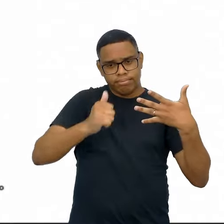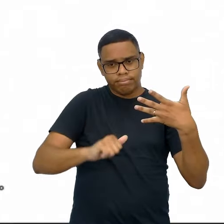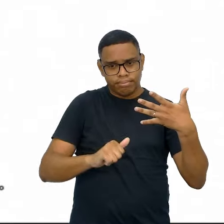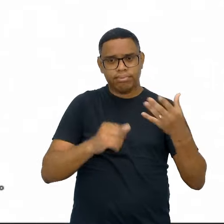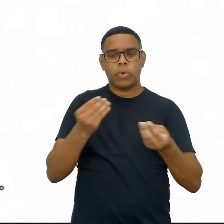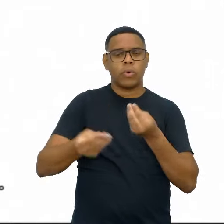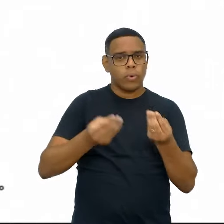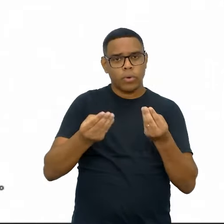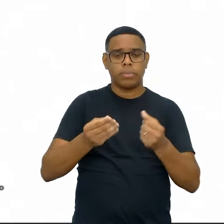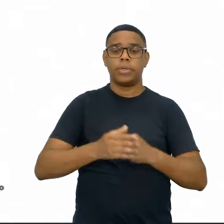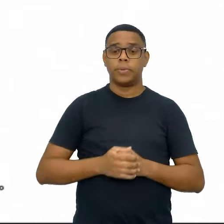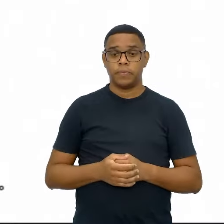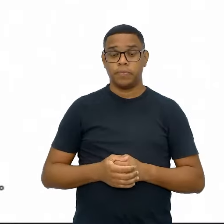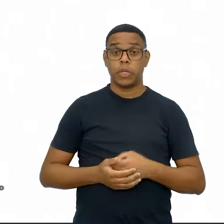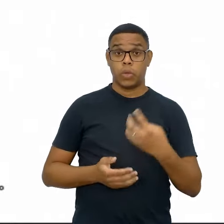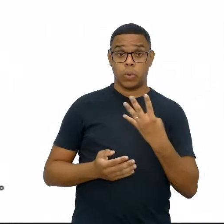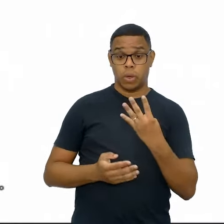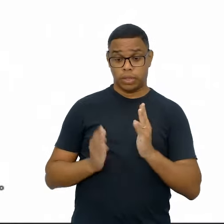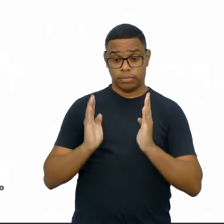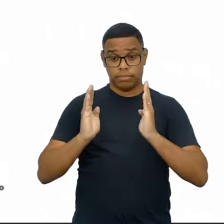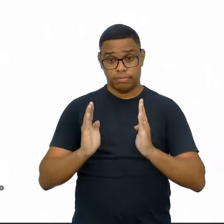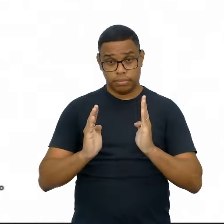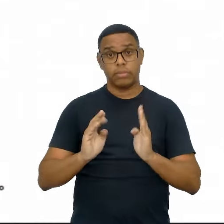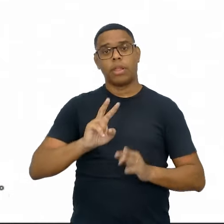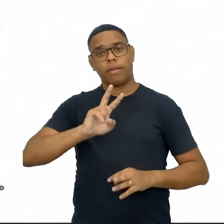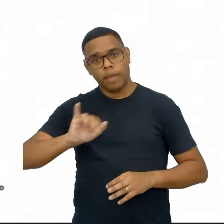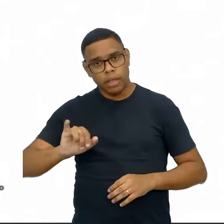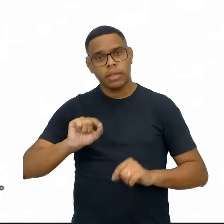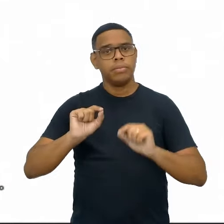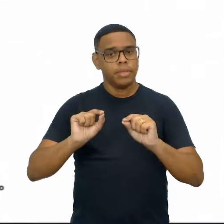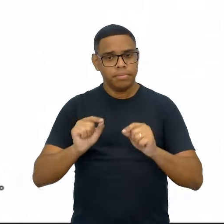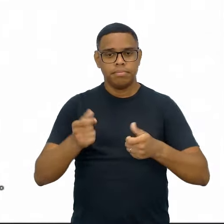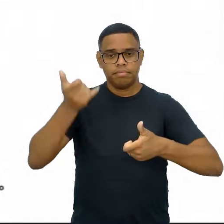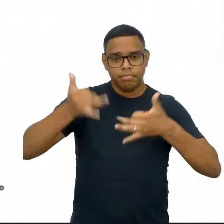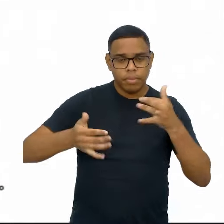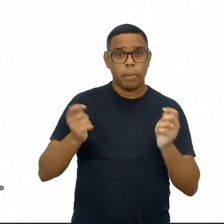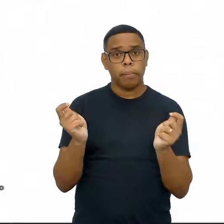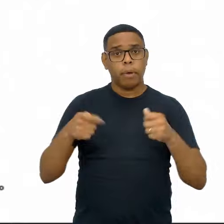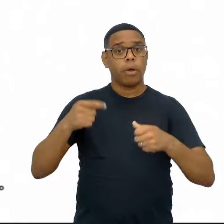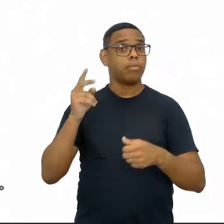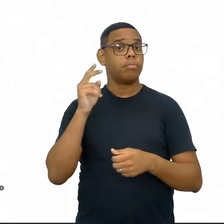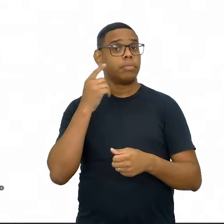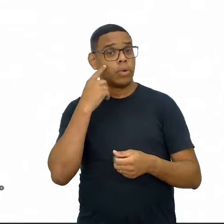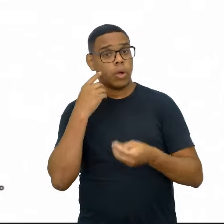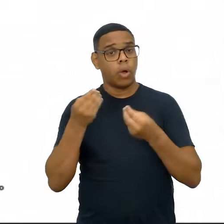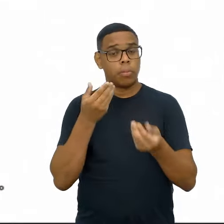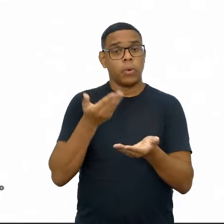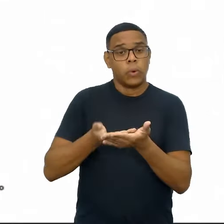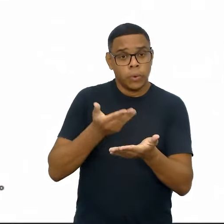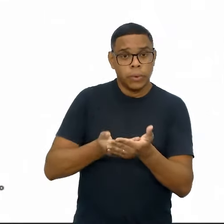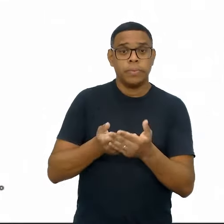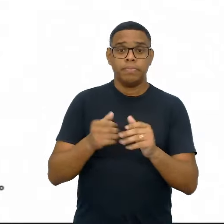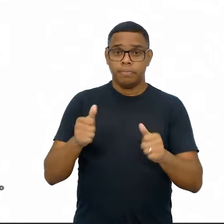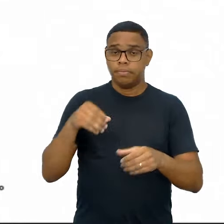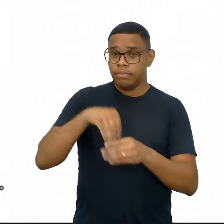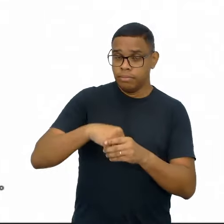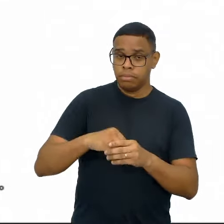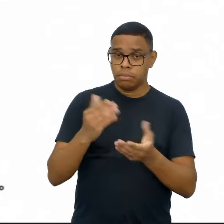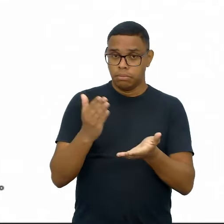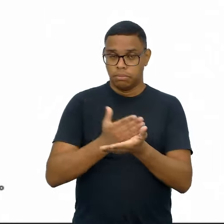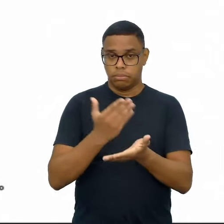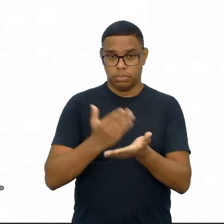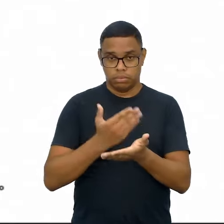essa retomada, e no quarto momento a gente vai trazer as possibilidades de retomada dentro do material